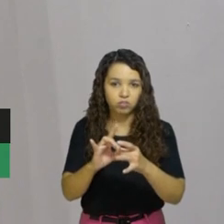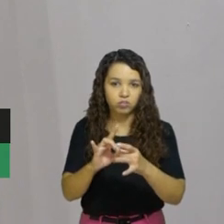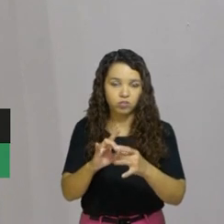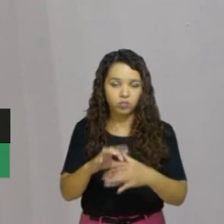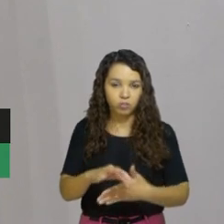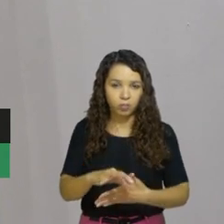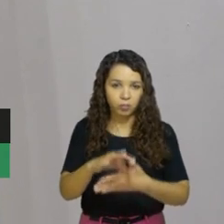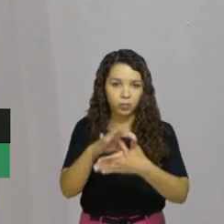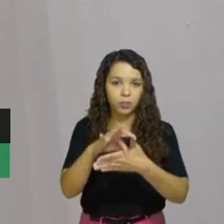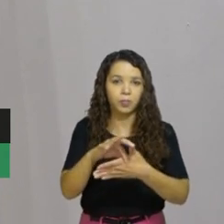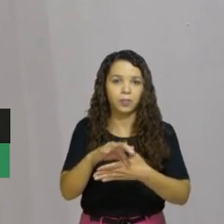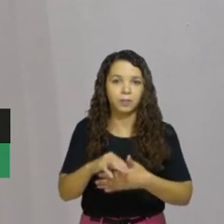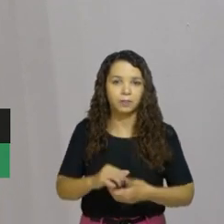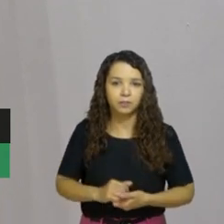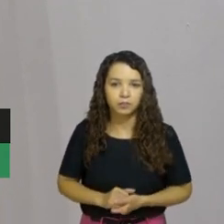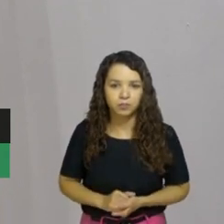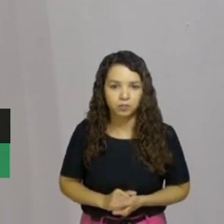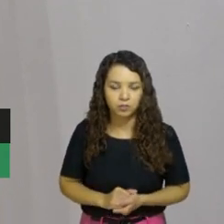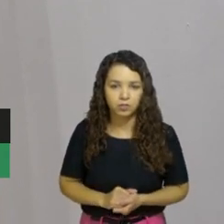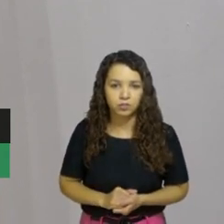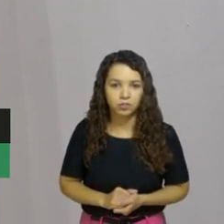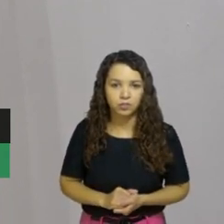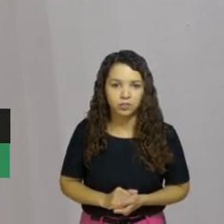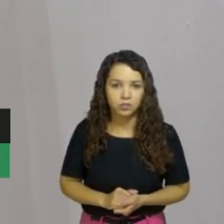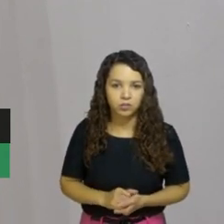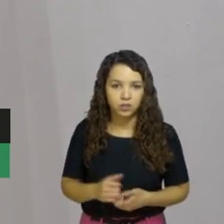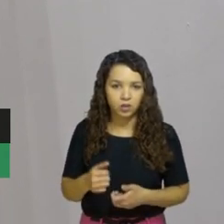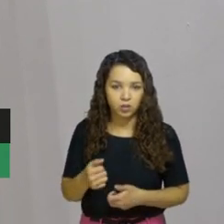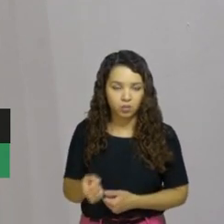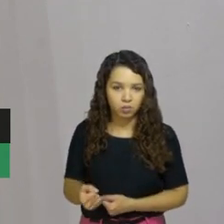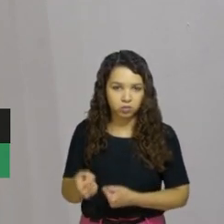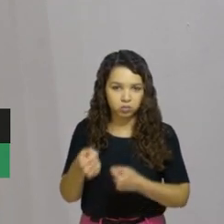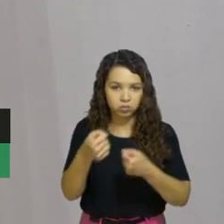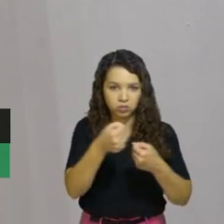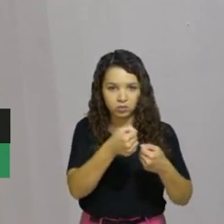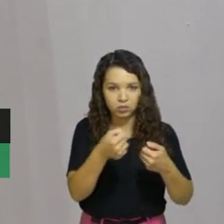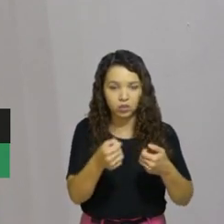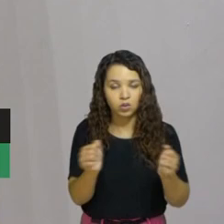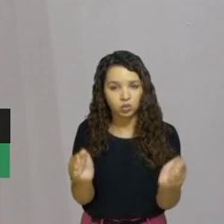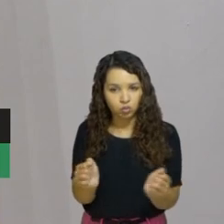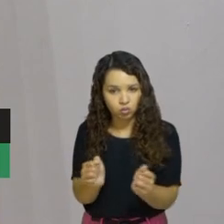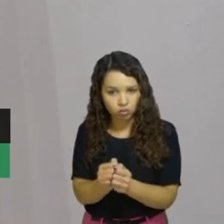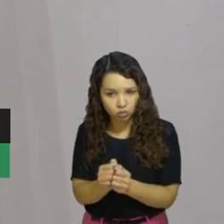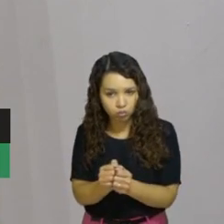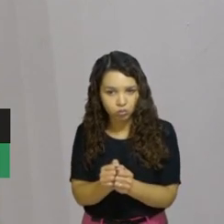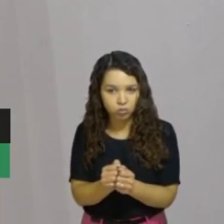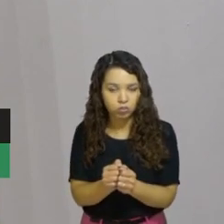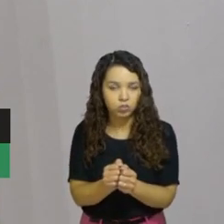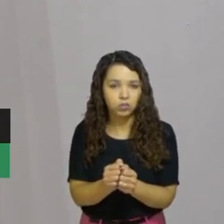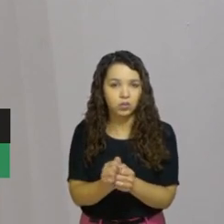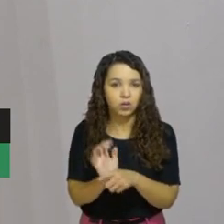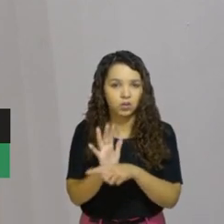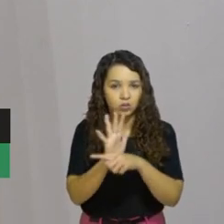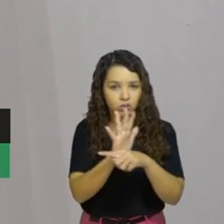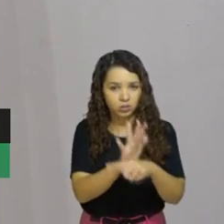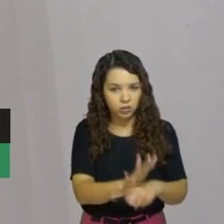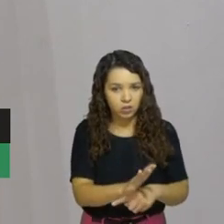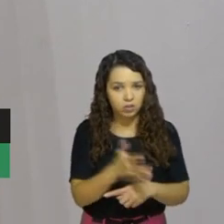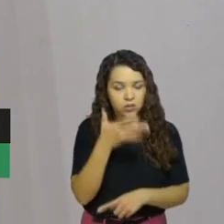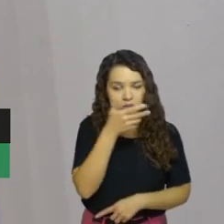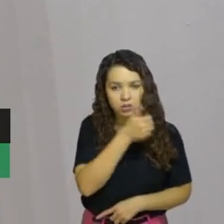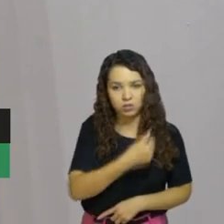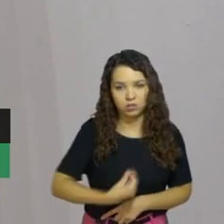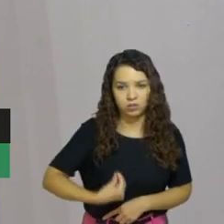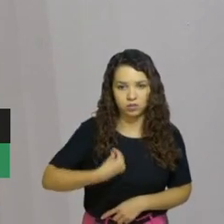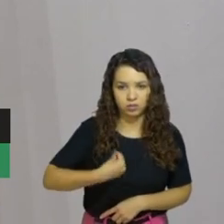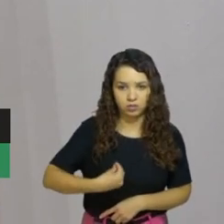liderou os demais poderes da República para juntos salvarem vidas